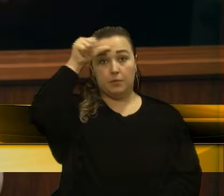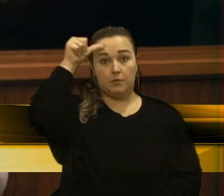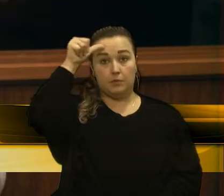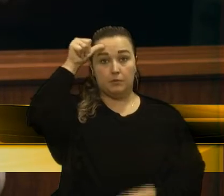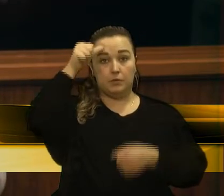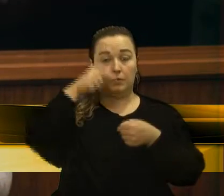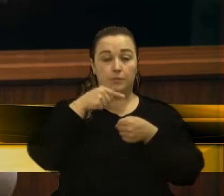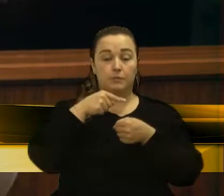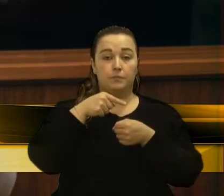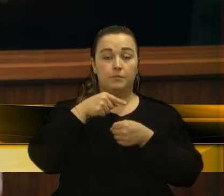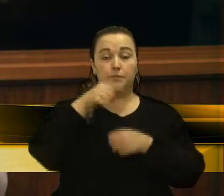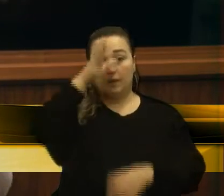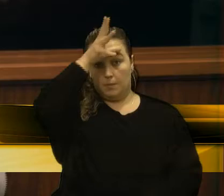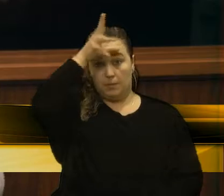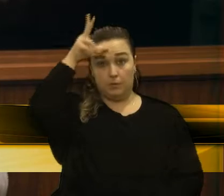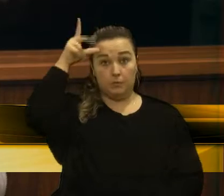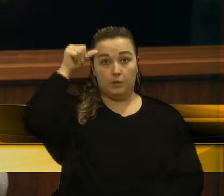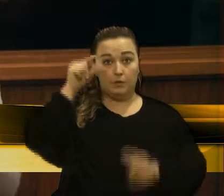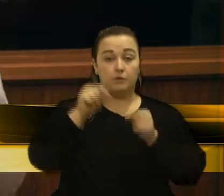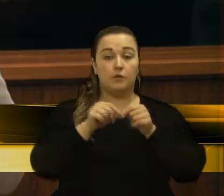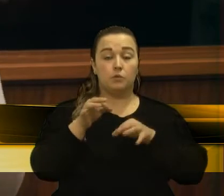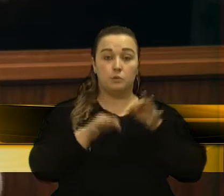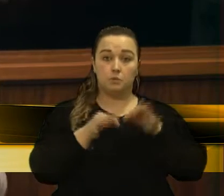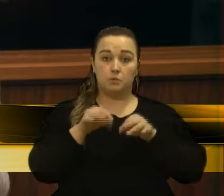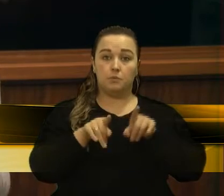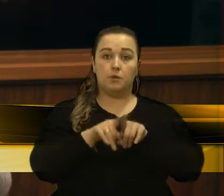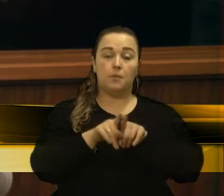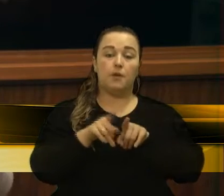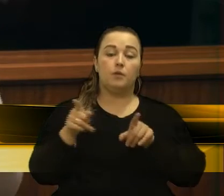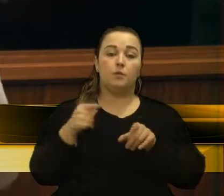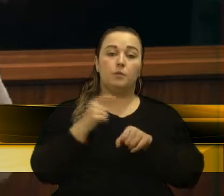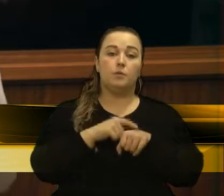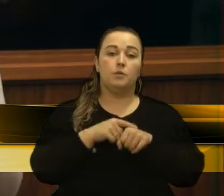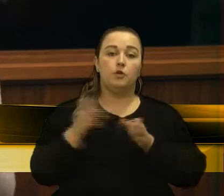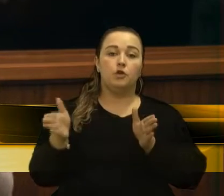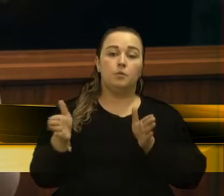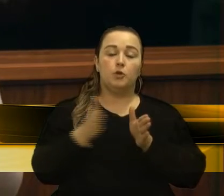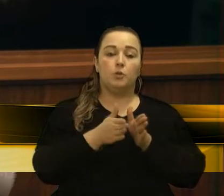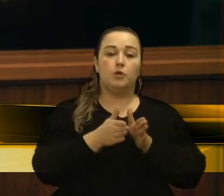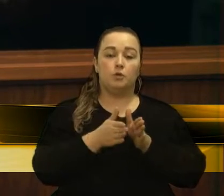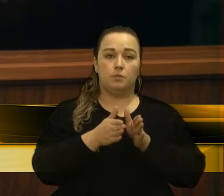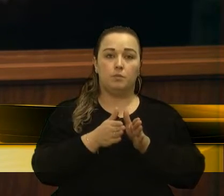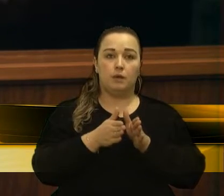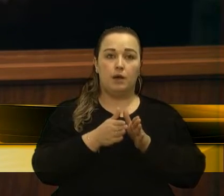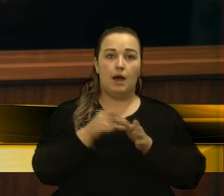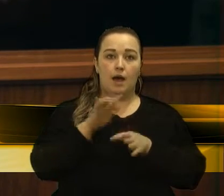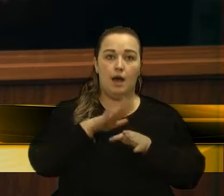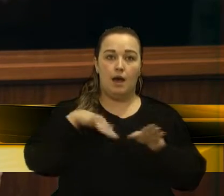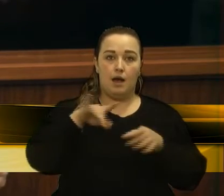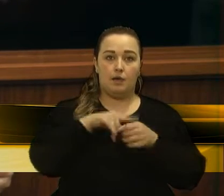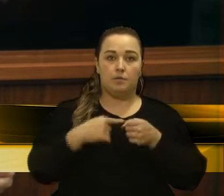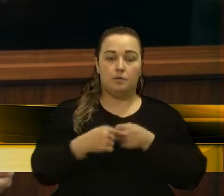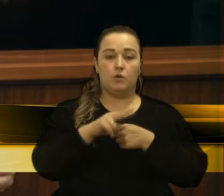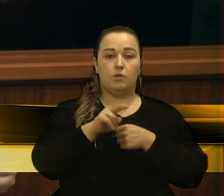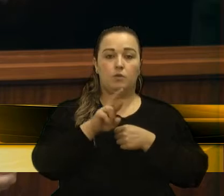quando reduziu o plano, reduziu o perímetro urbano da nossa cidade, e